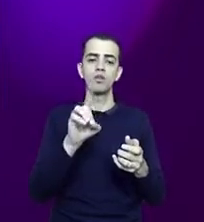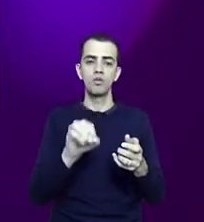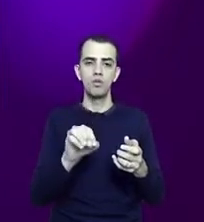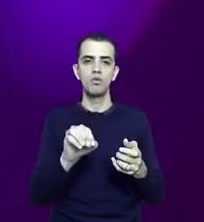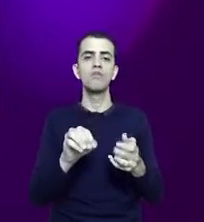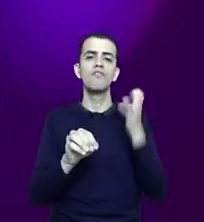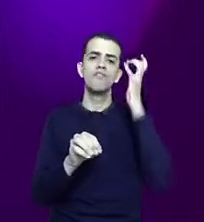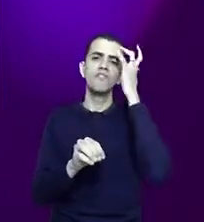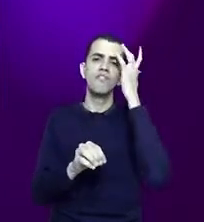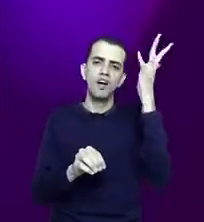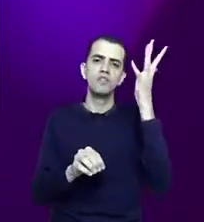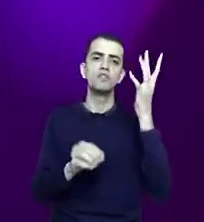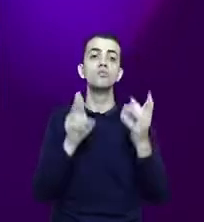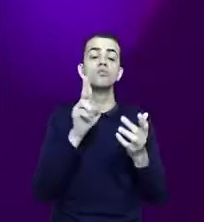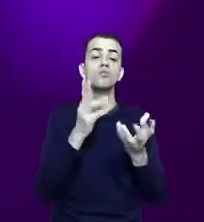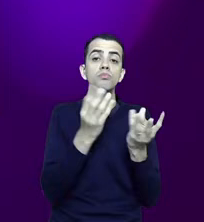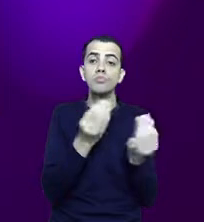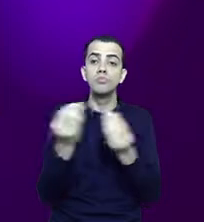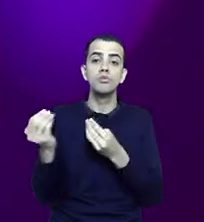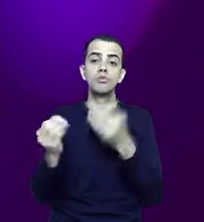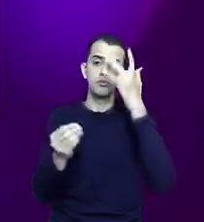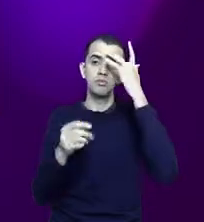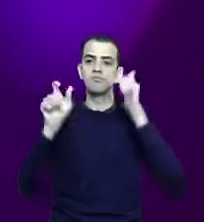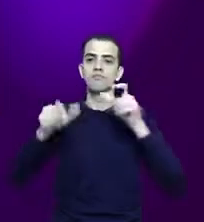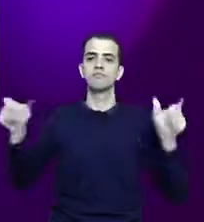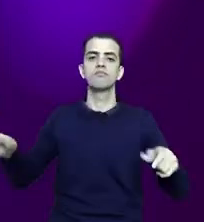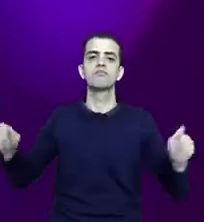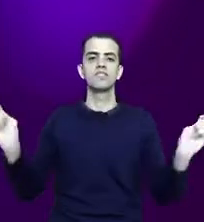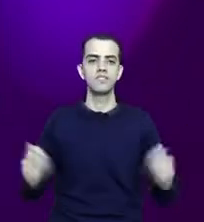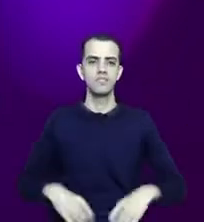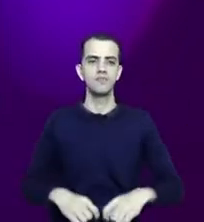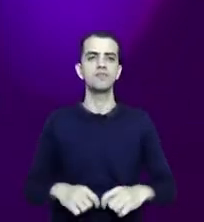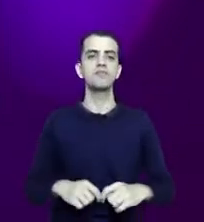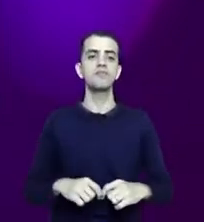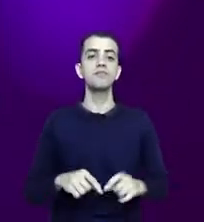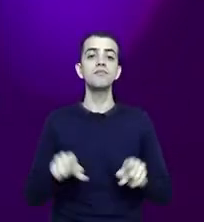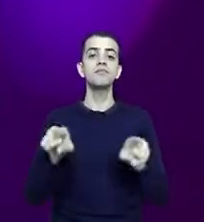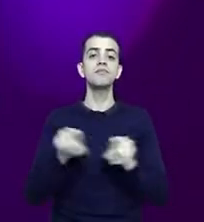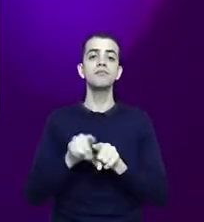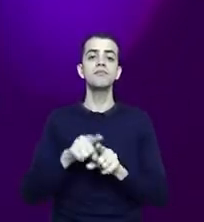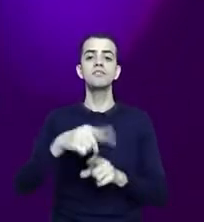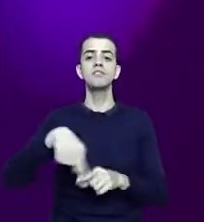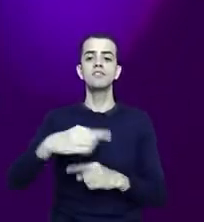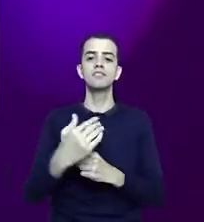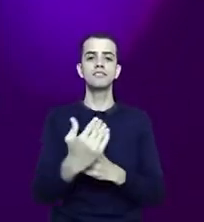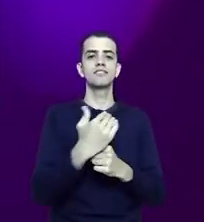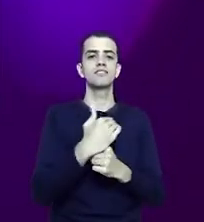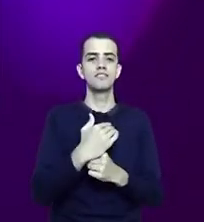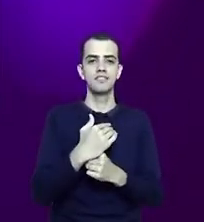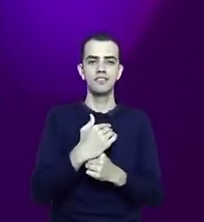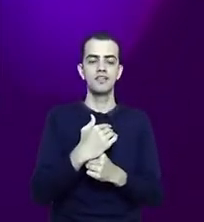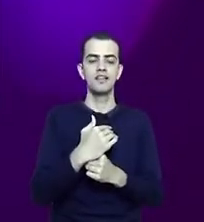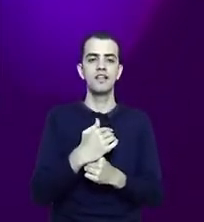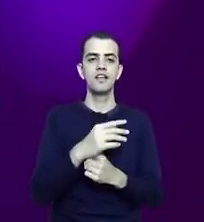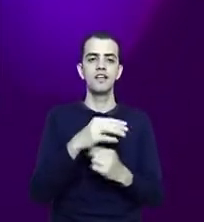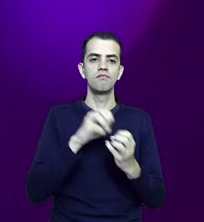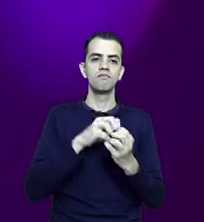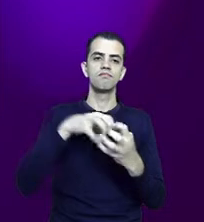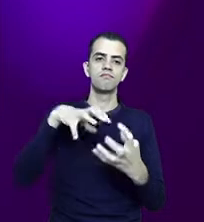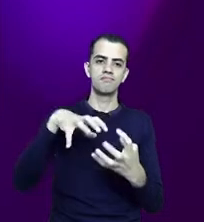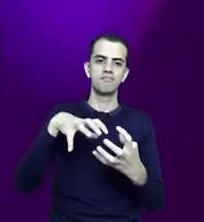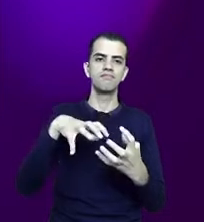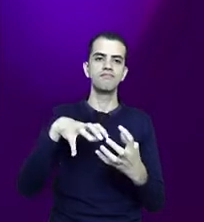fácil, multiusuário, mais barato e que a gente possa se beneficiar desse volume tridimensional e